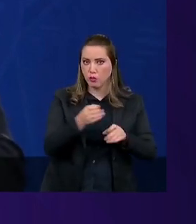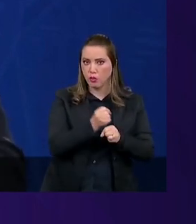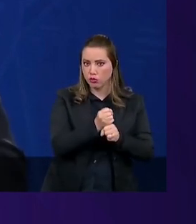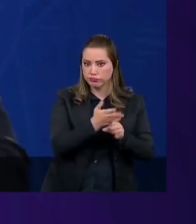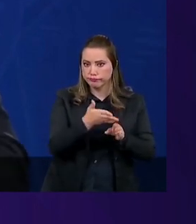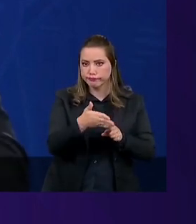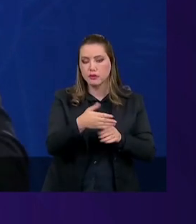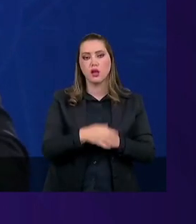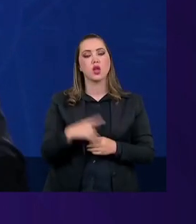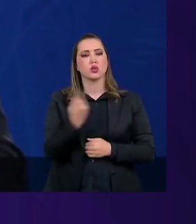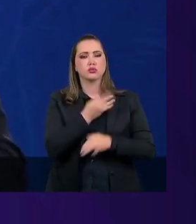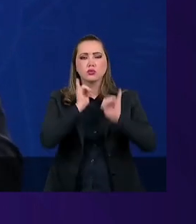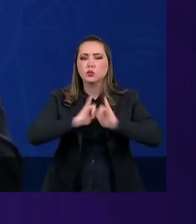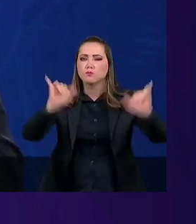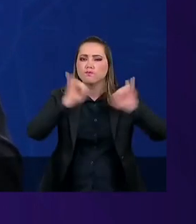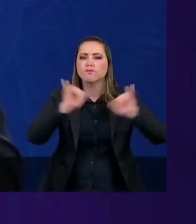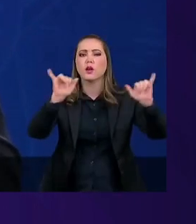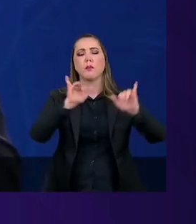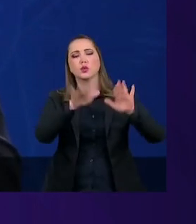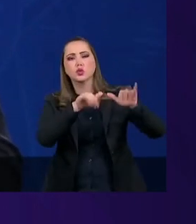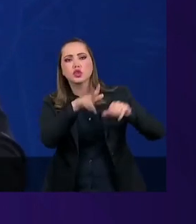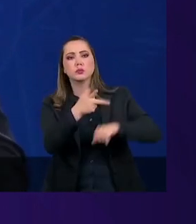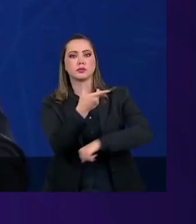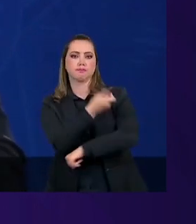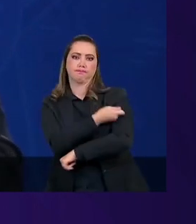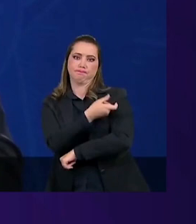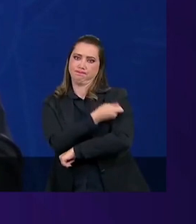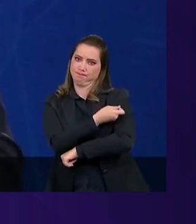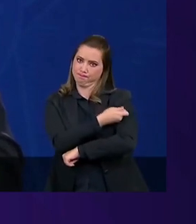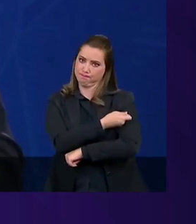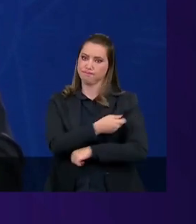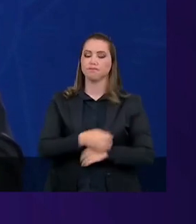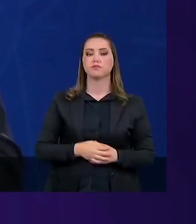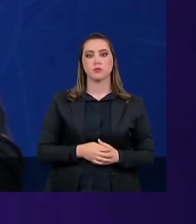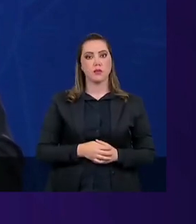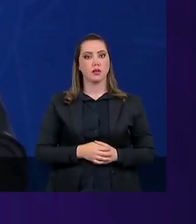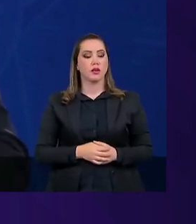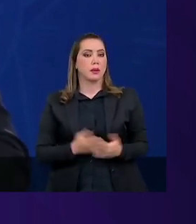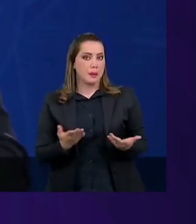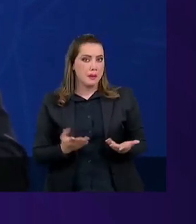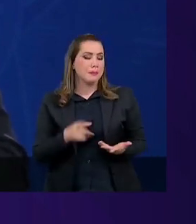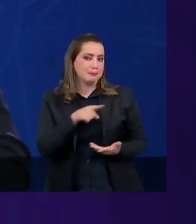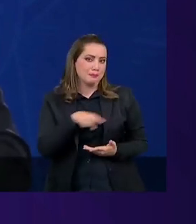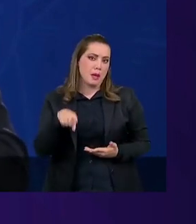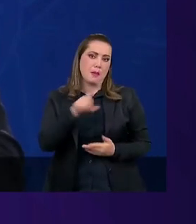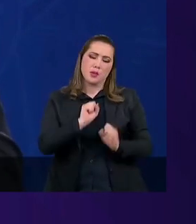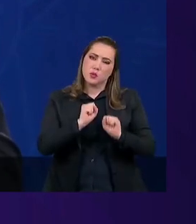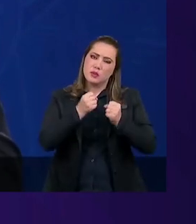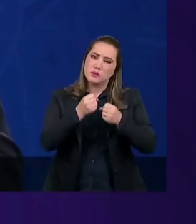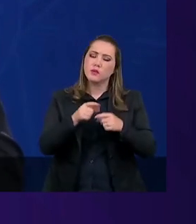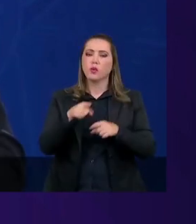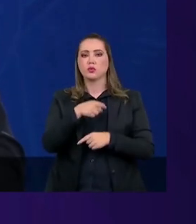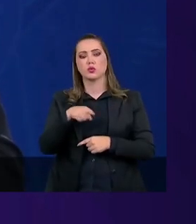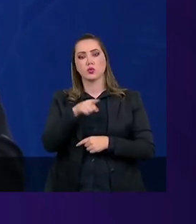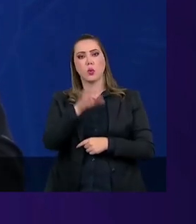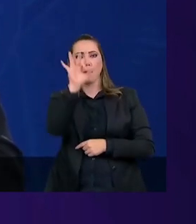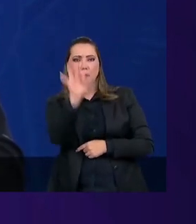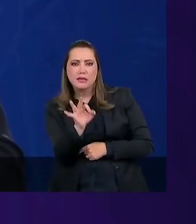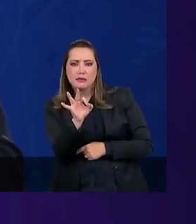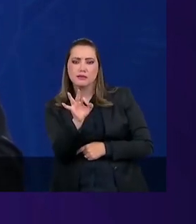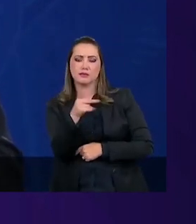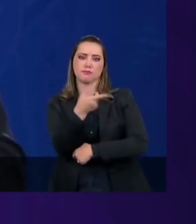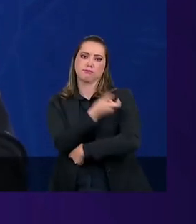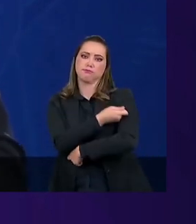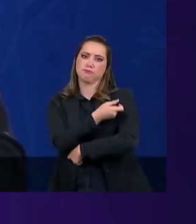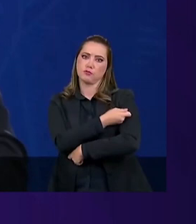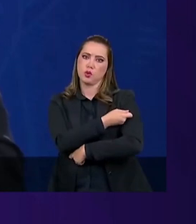realizamos uma campanha para ampliar a cobertura vacinal Apesar desta ação a taxa